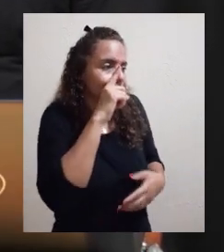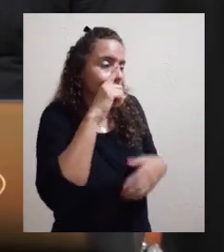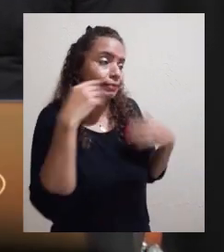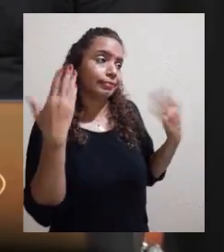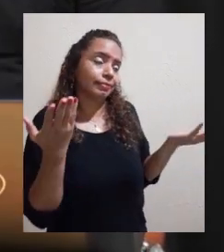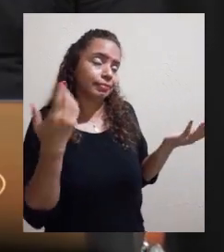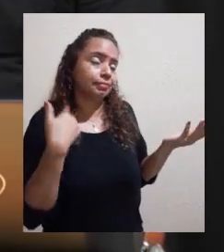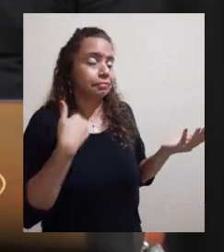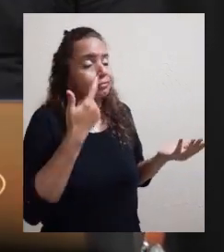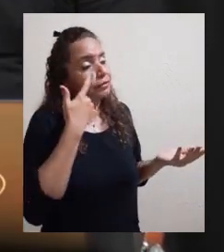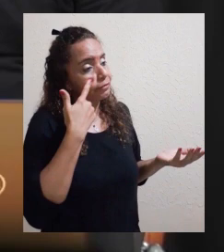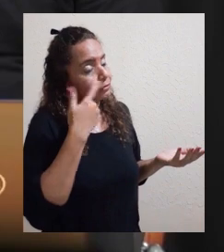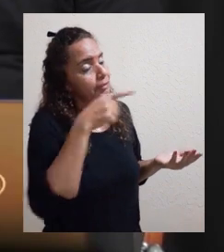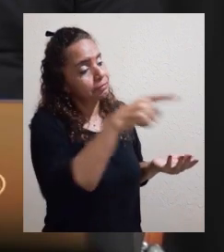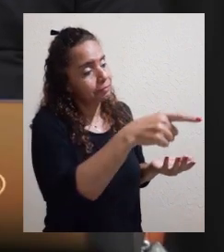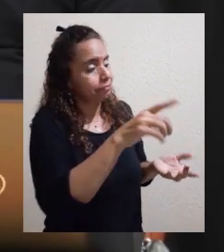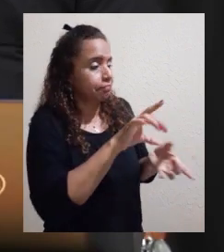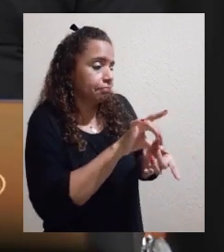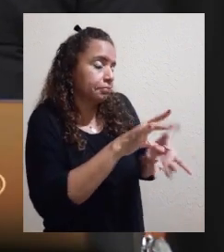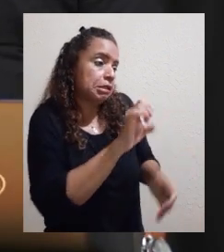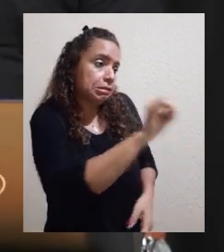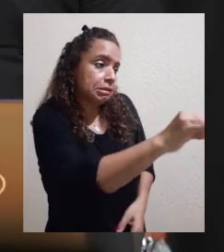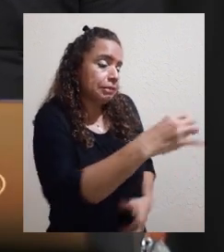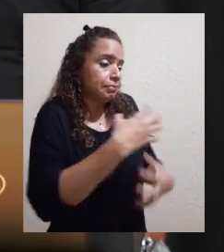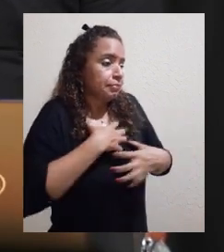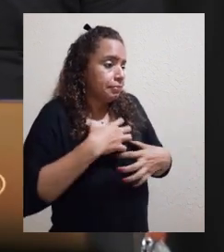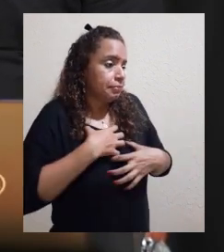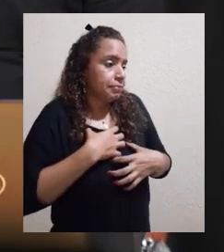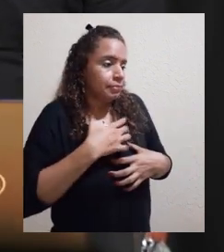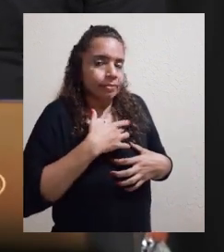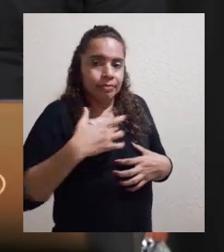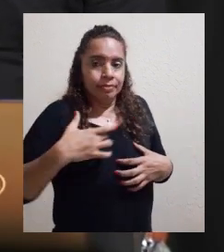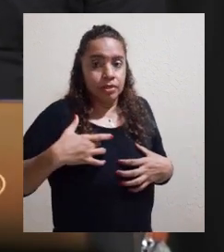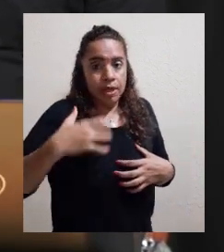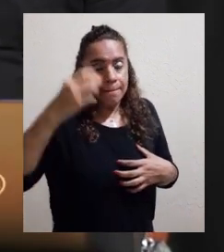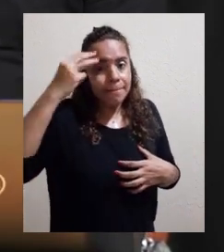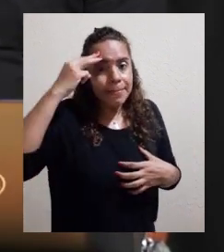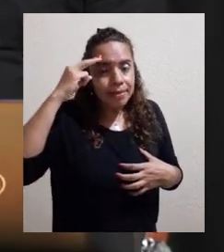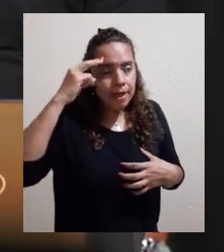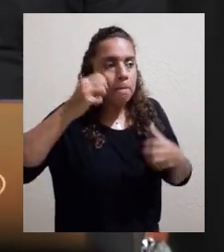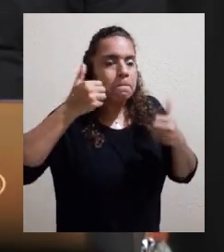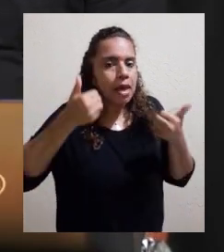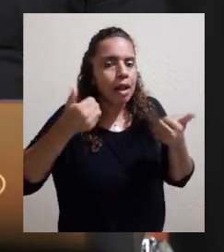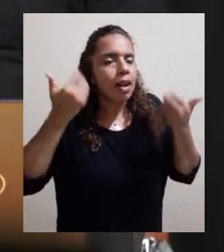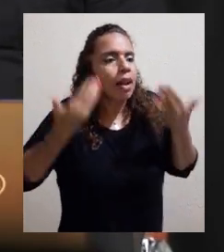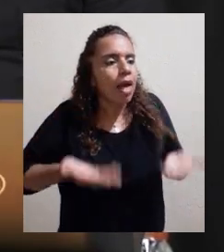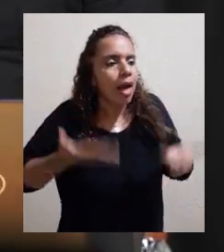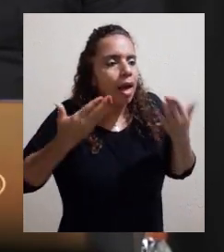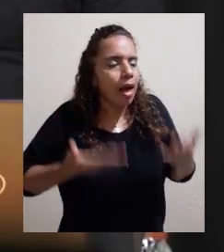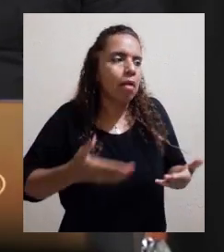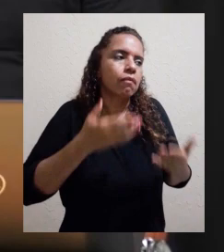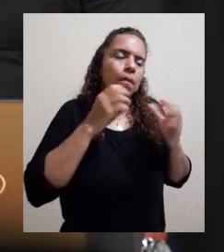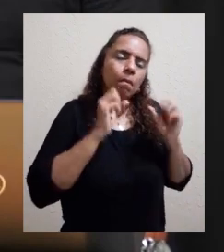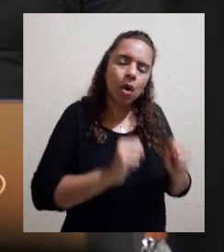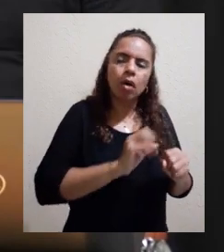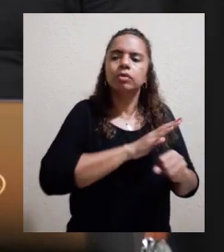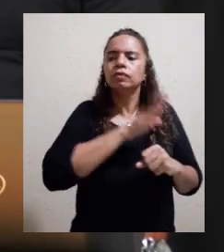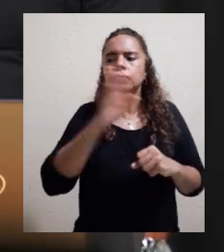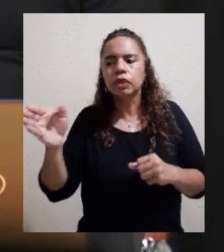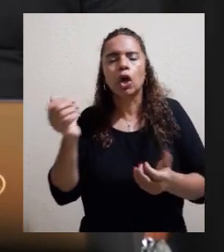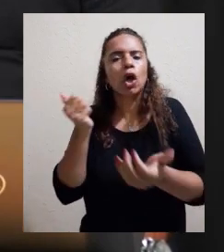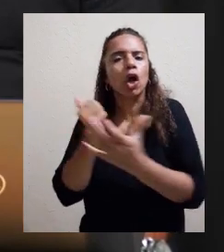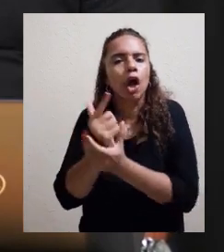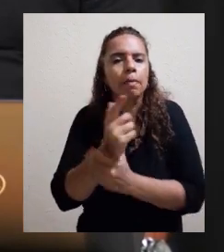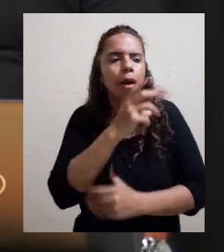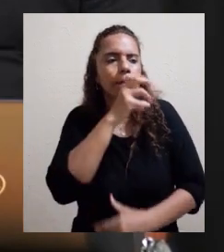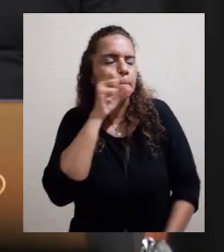né? Falei, pai, se fizer bem a sua saúde mental, só essa situação, saia, vá andando até lá, vá lá, compre seu pãozinho, não